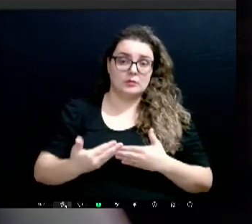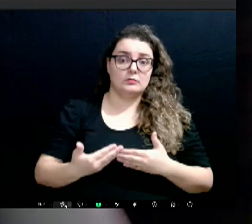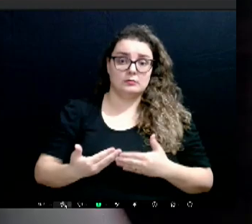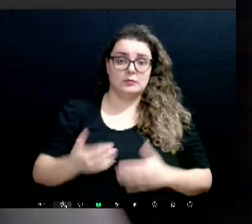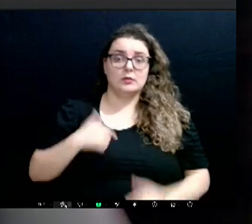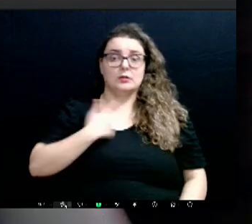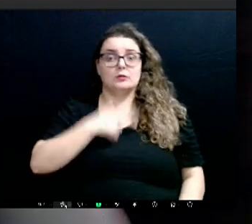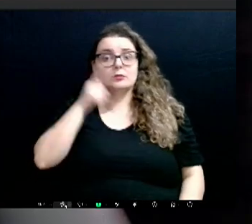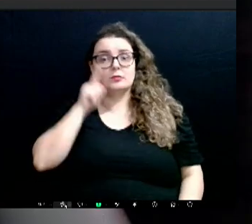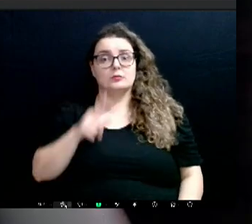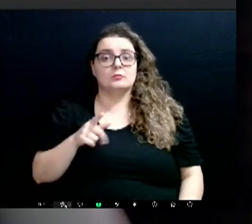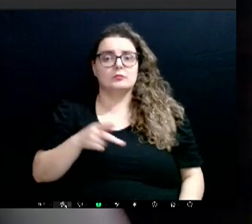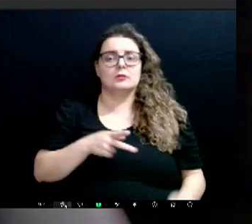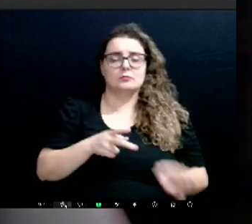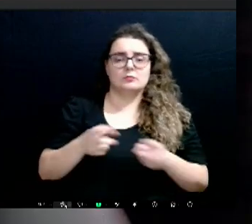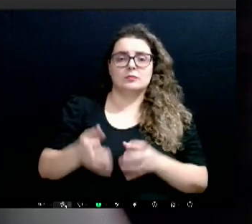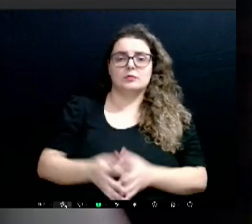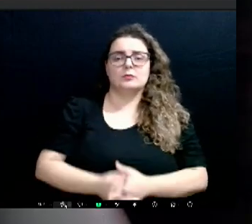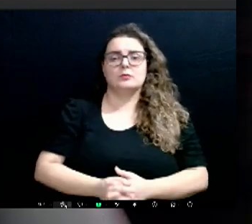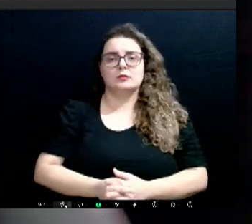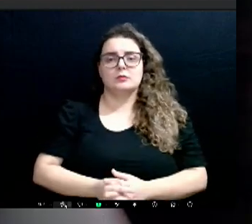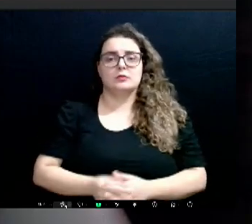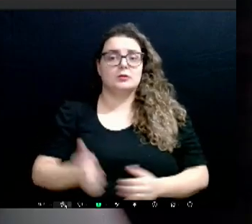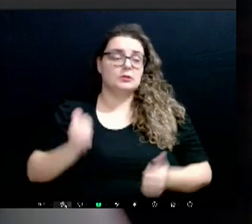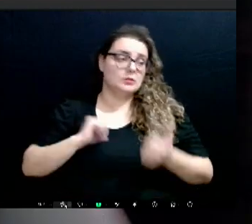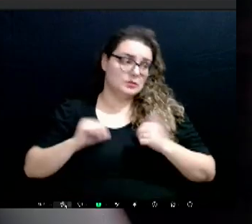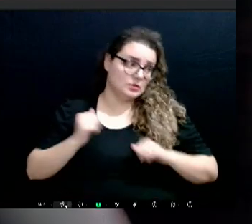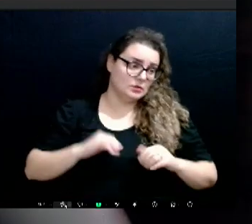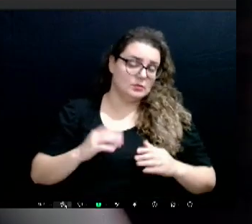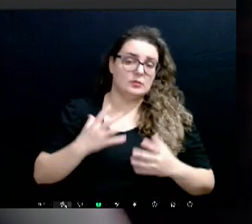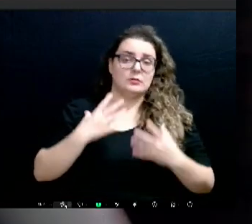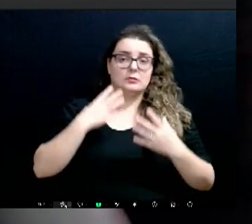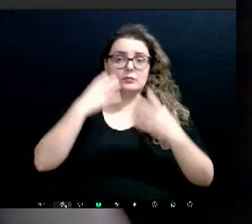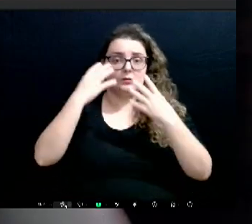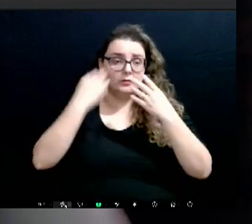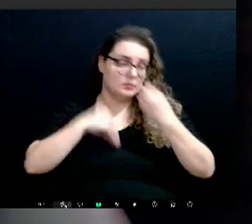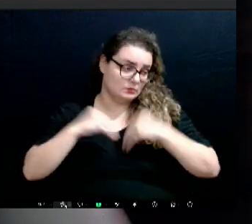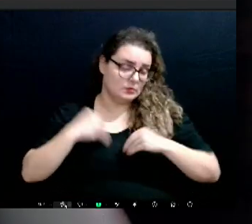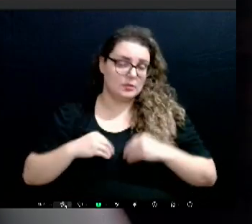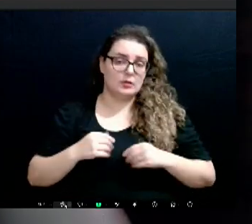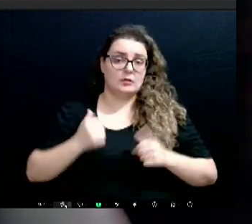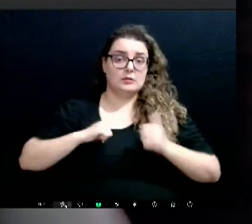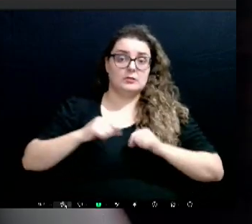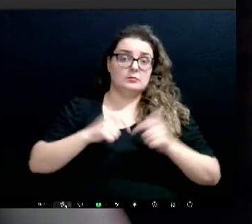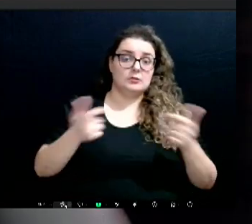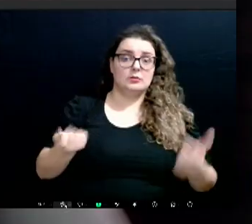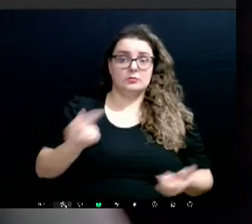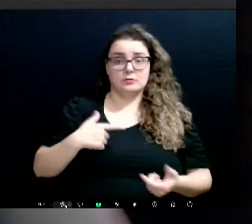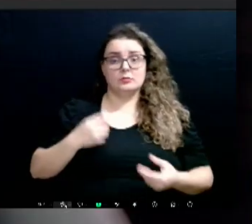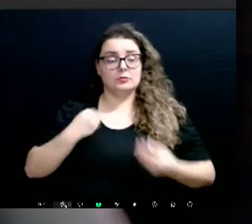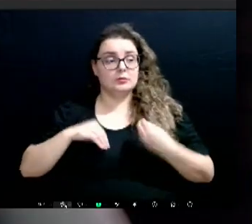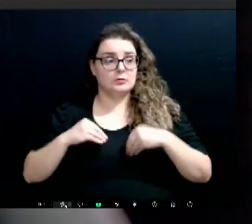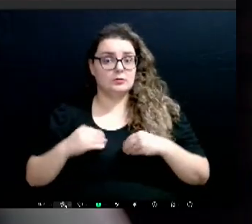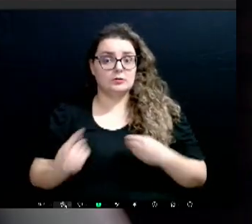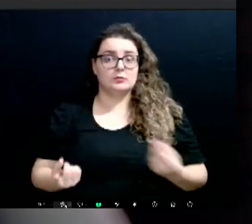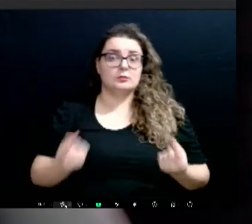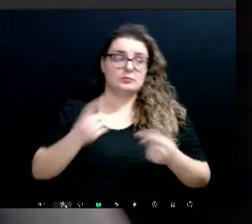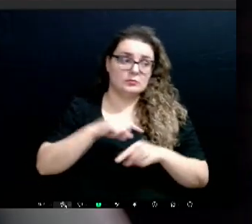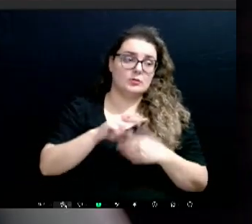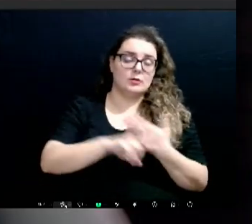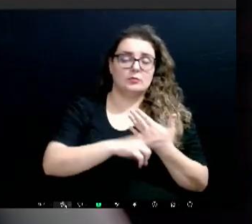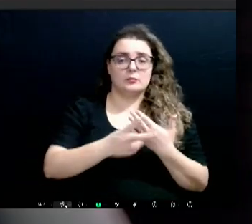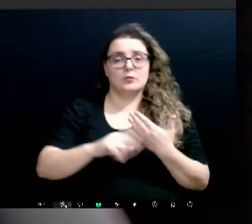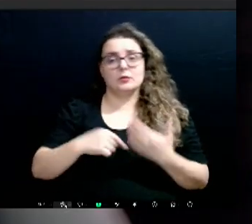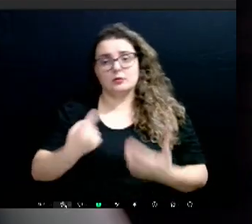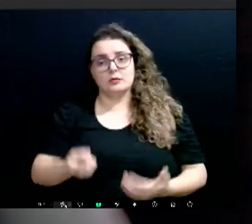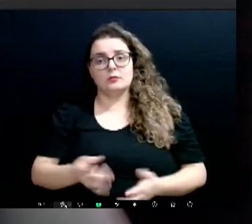que depressão e ansiedade. A ansiedade até maior do que a depressão, né? Ou uma causando a outra. Mas por que